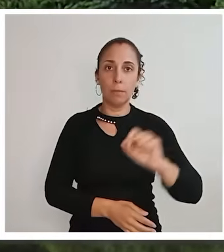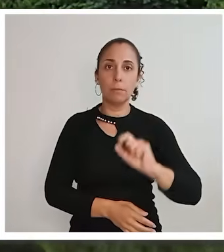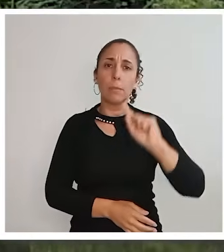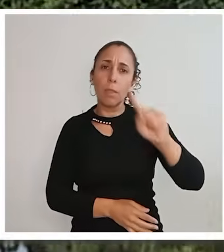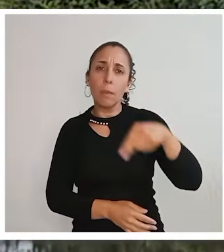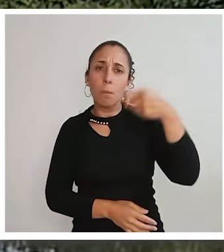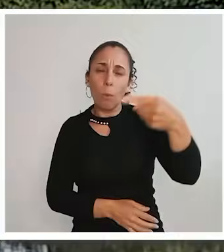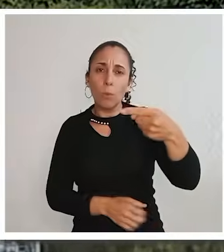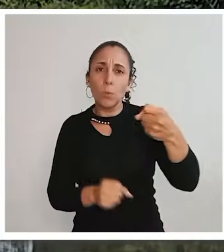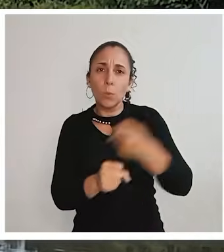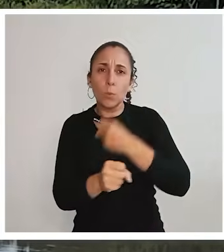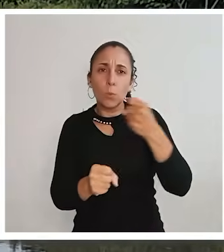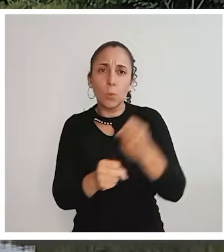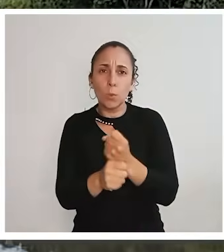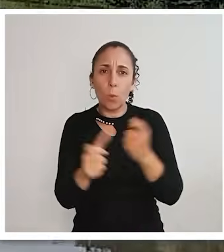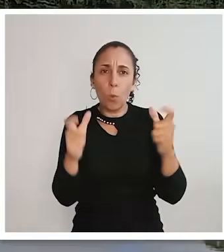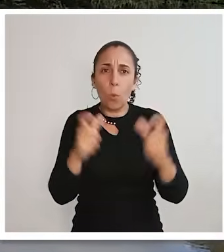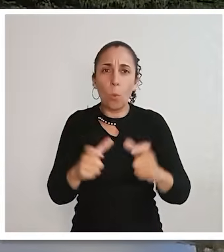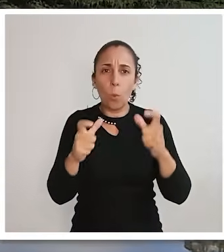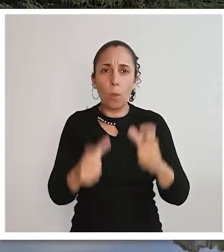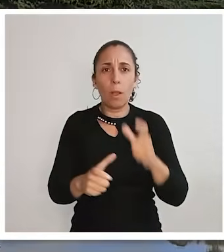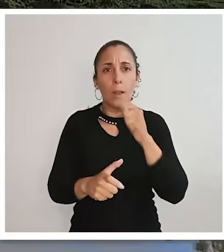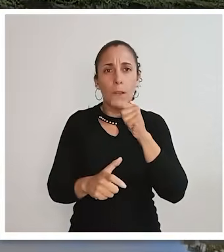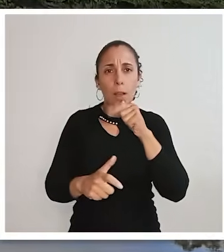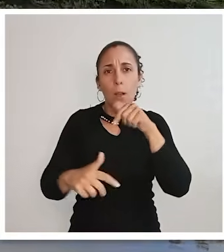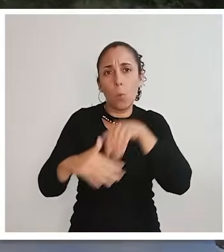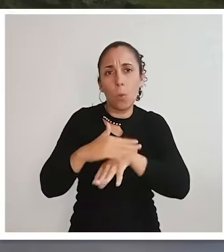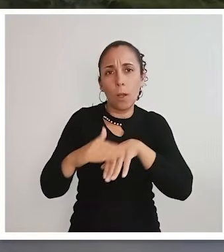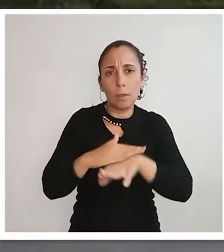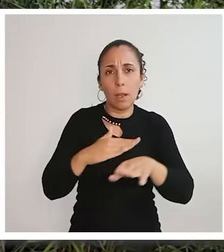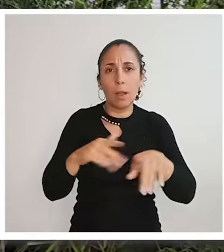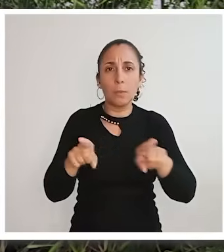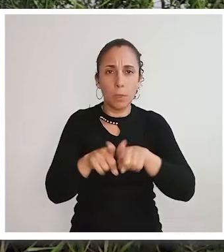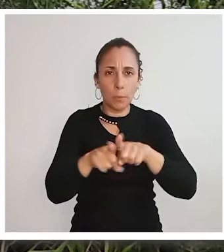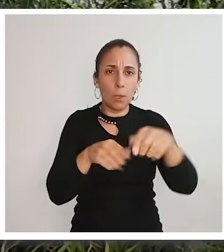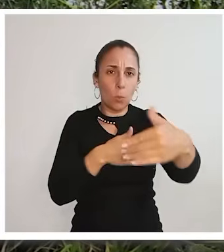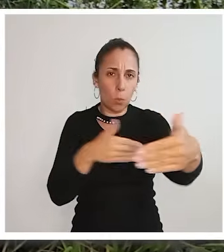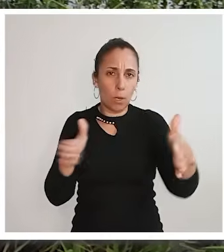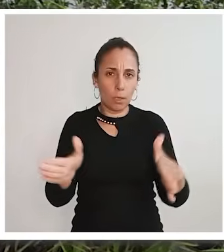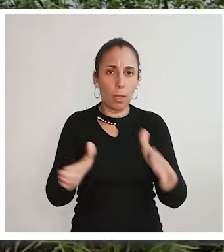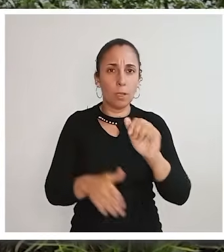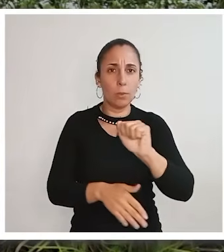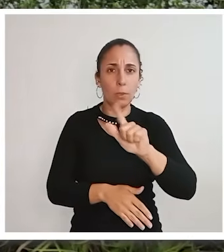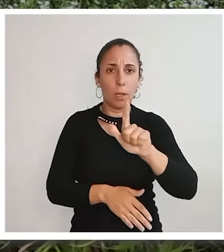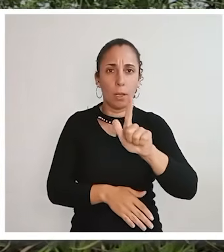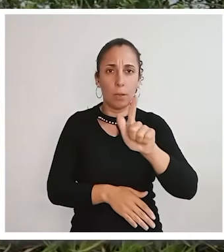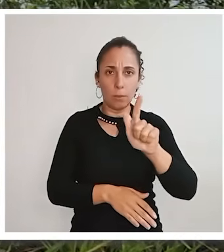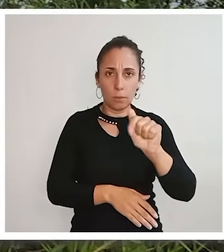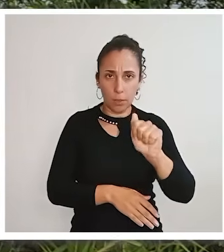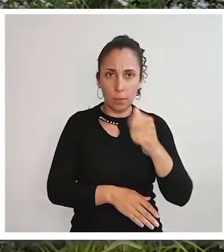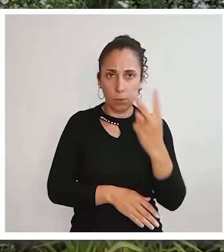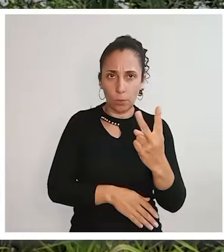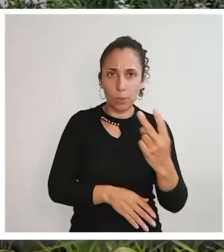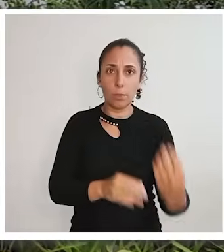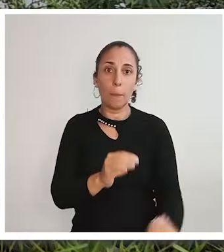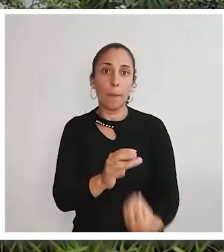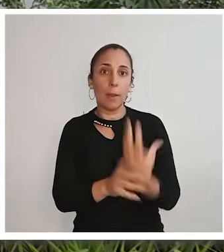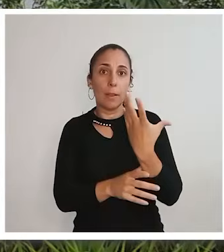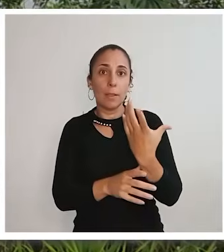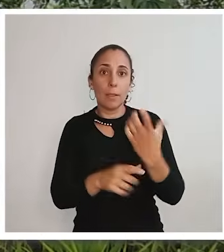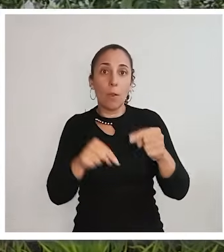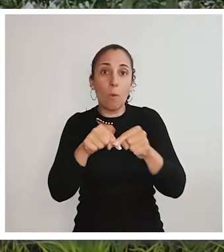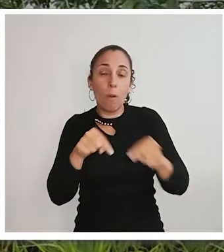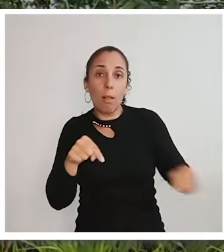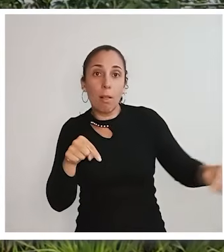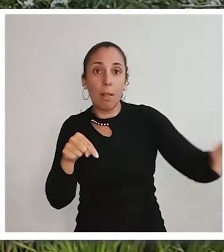dela passava o Riacho Louriçal. Depois, com a construção do reservatório e também do dique Alga 2, ela foi,